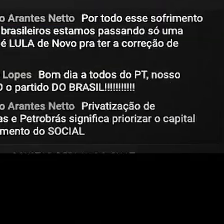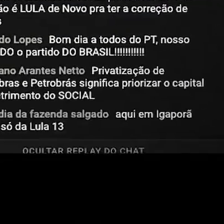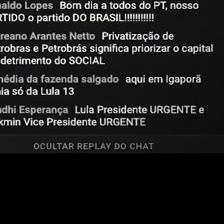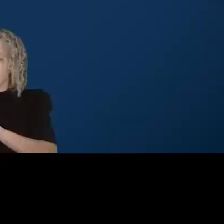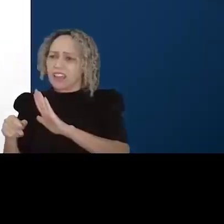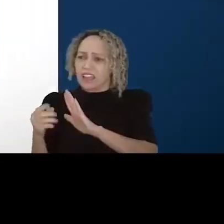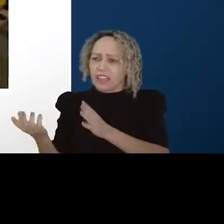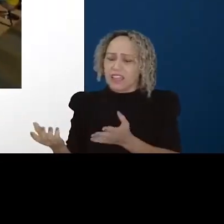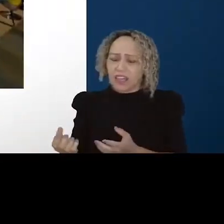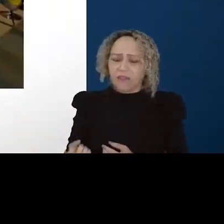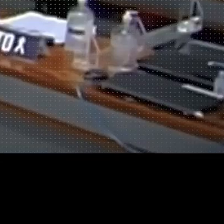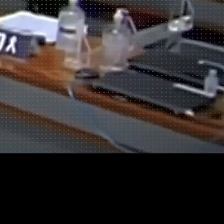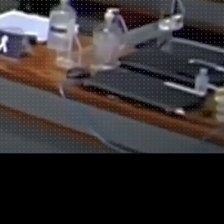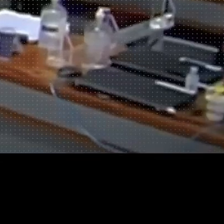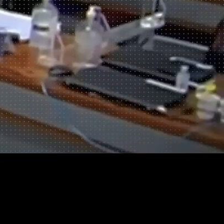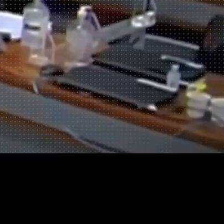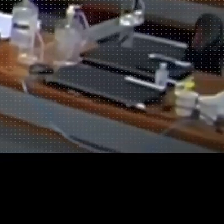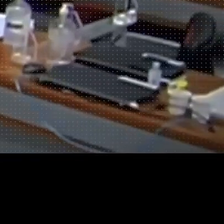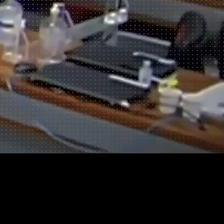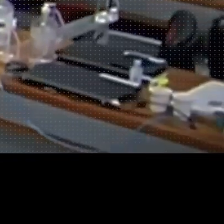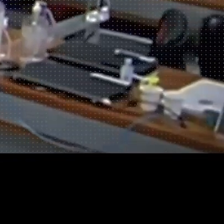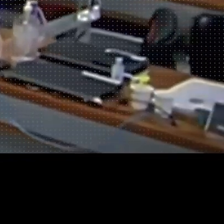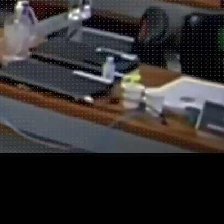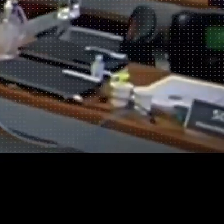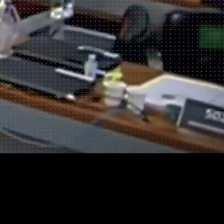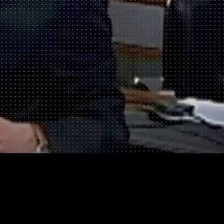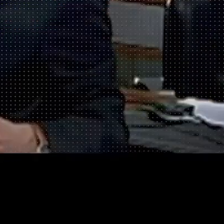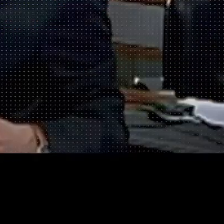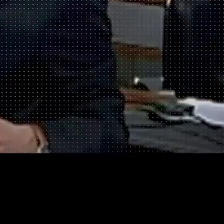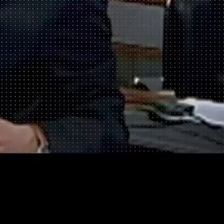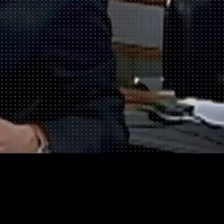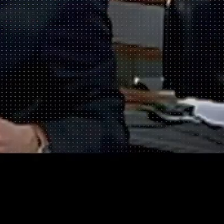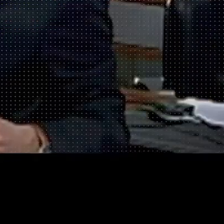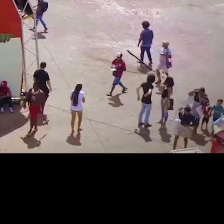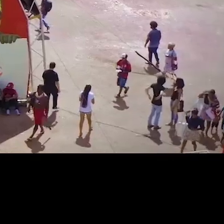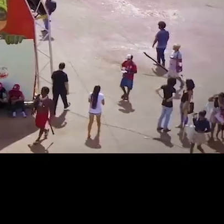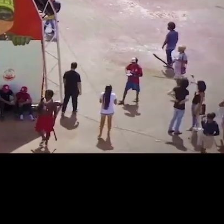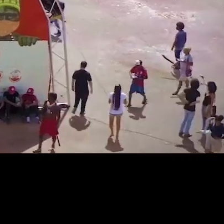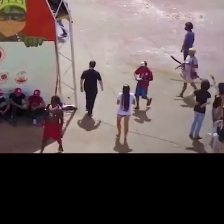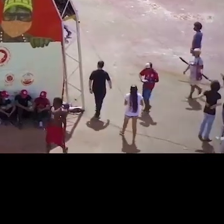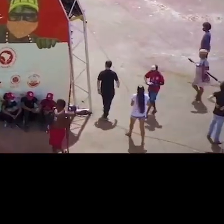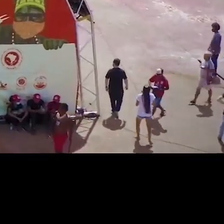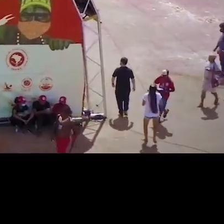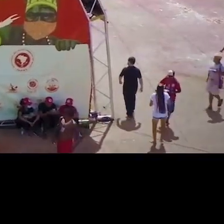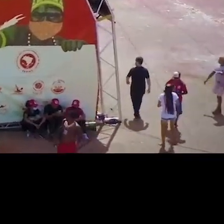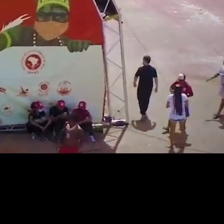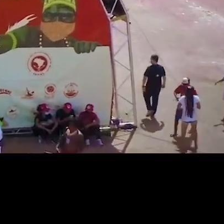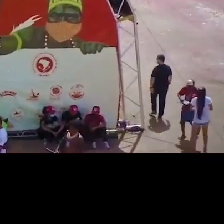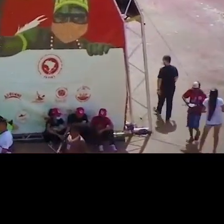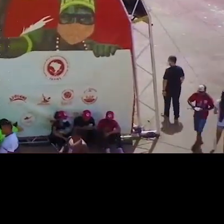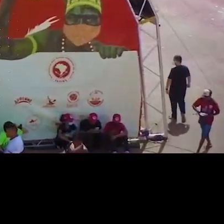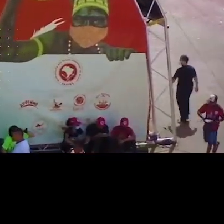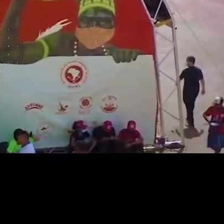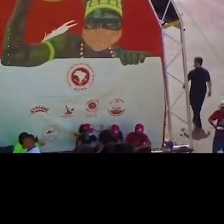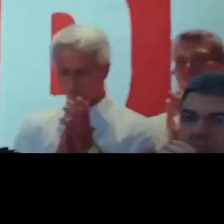redes. Estamos presentes nos momentos de luto e nos momentos de luta,